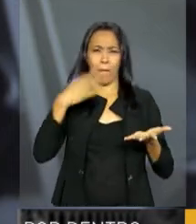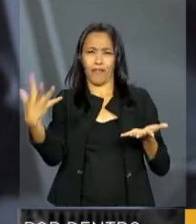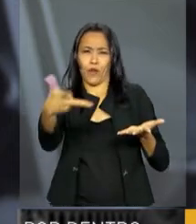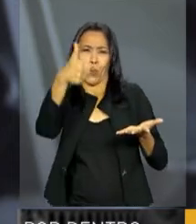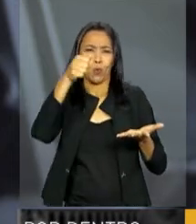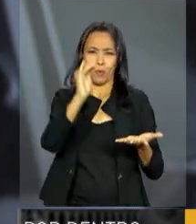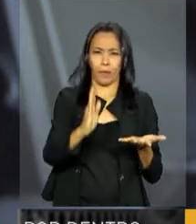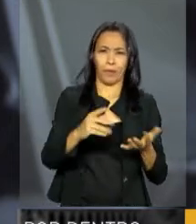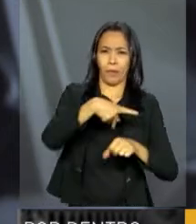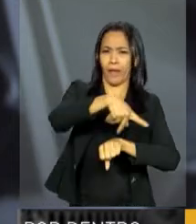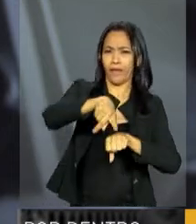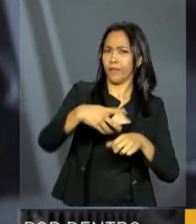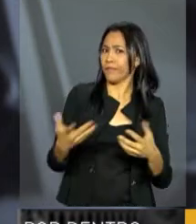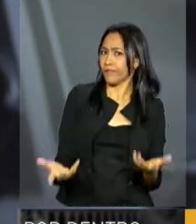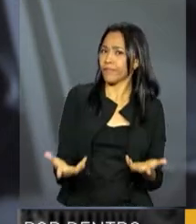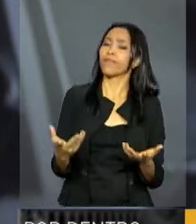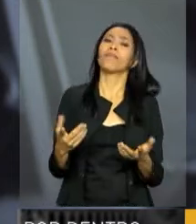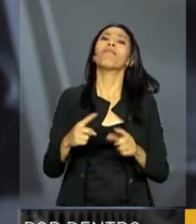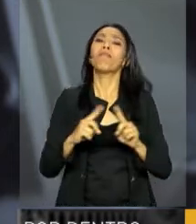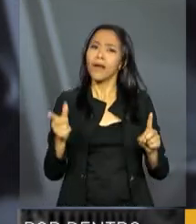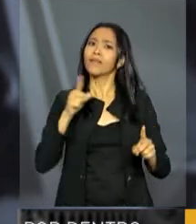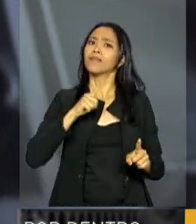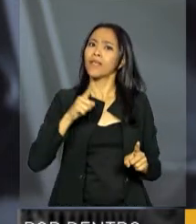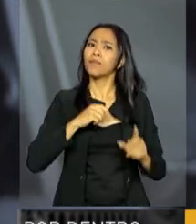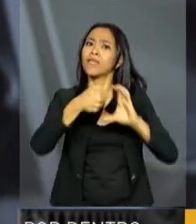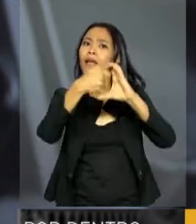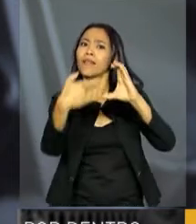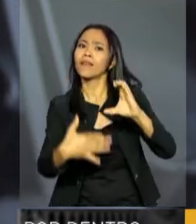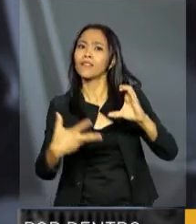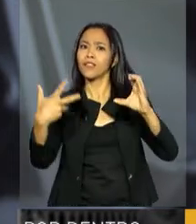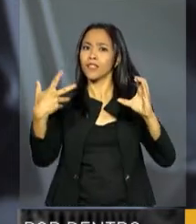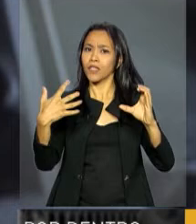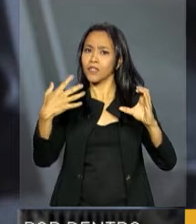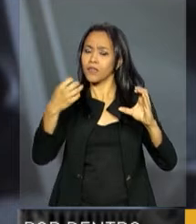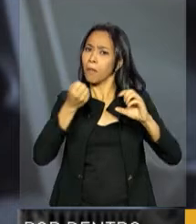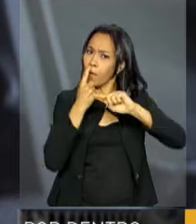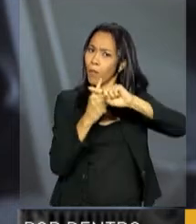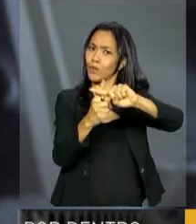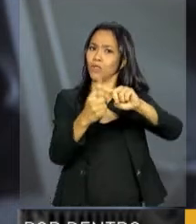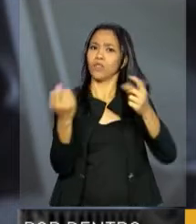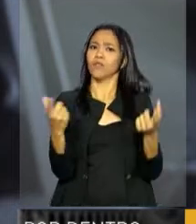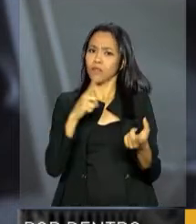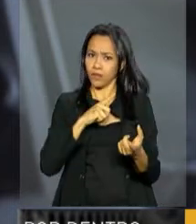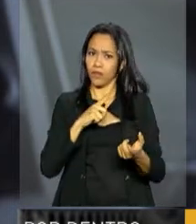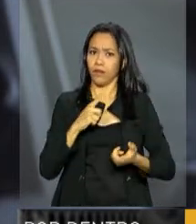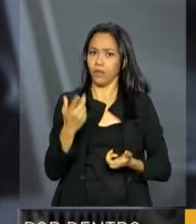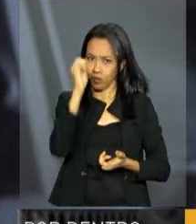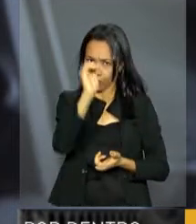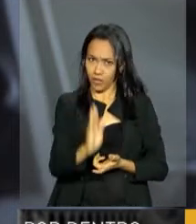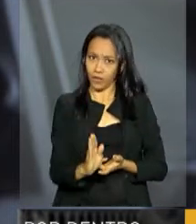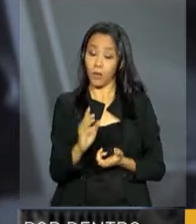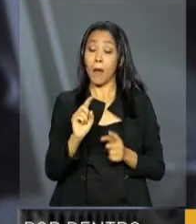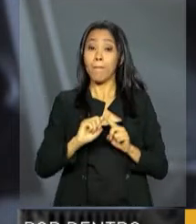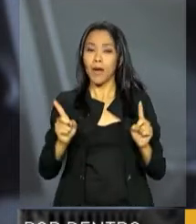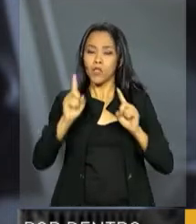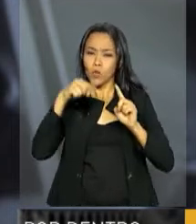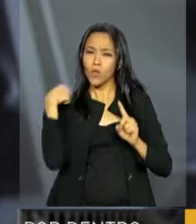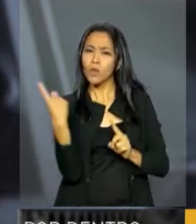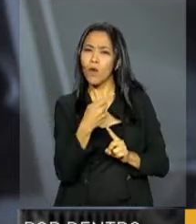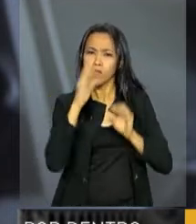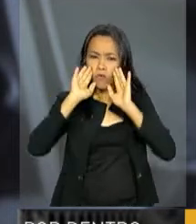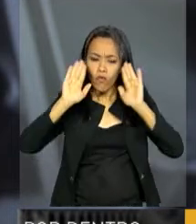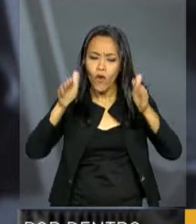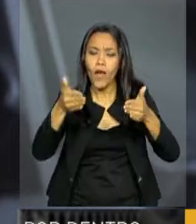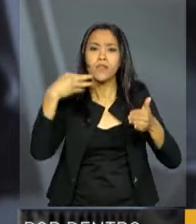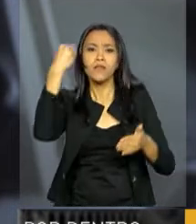maravilhoso de fato nós temos muitas características altamente positivas mas o importante então nós vamos nos fixar em